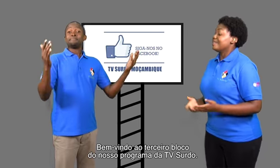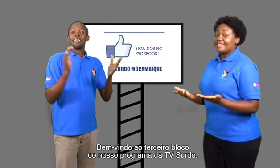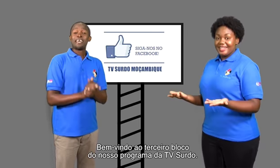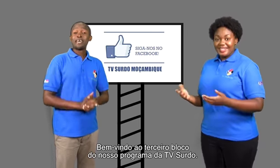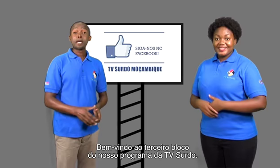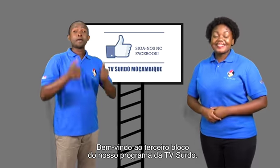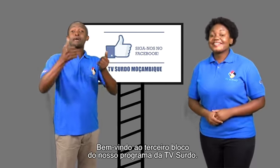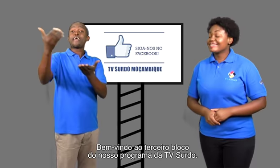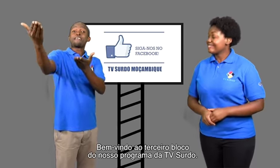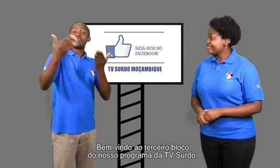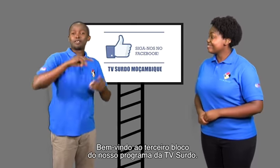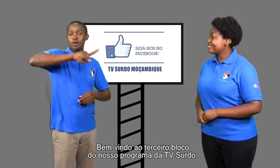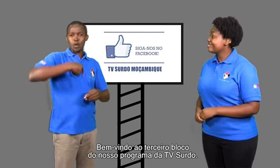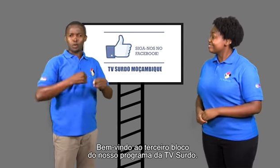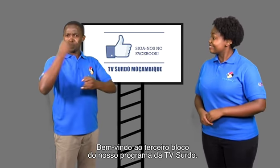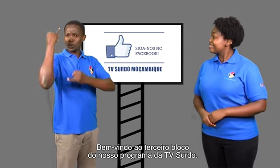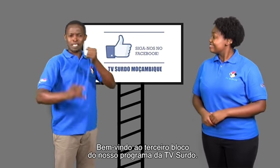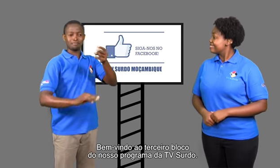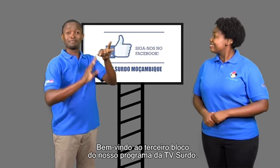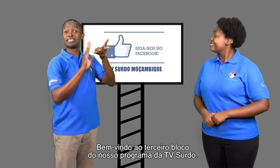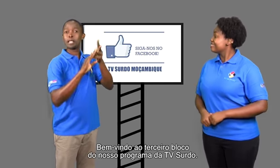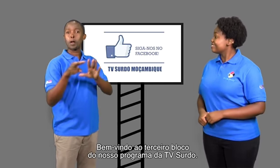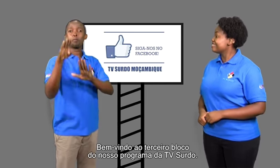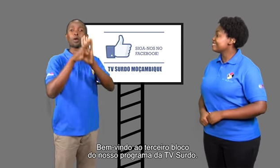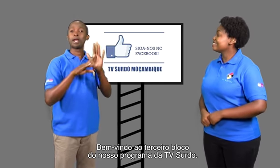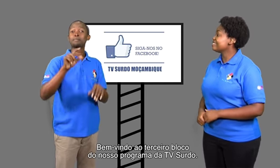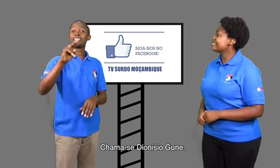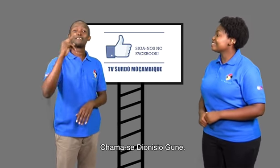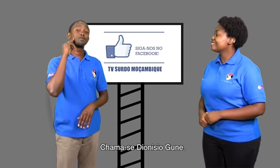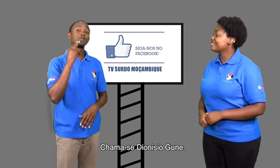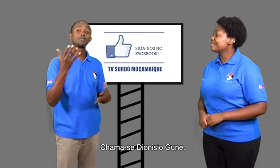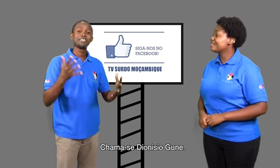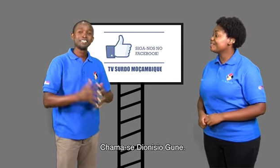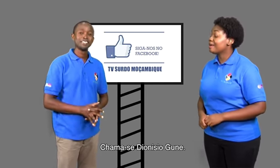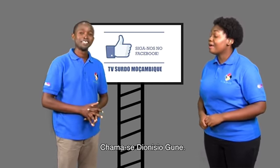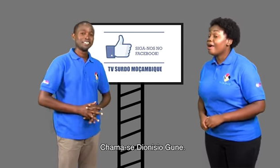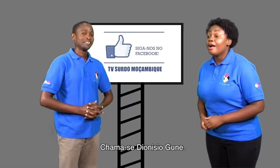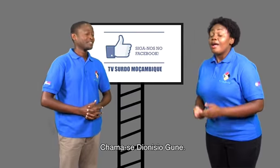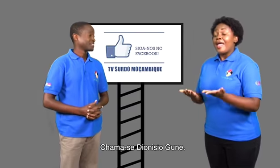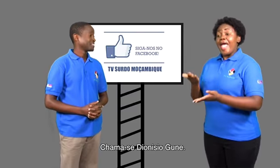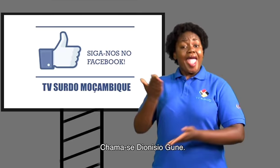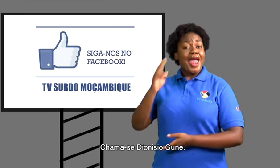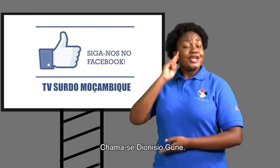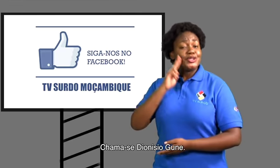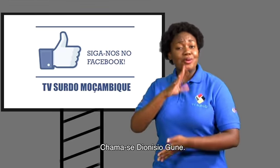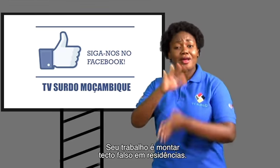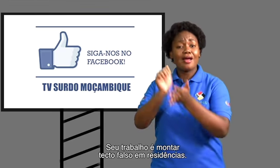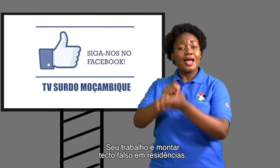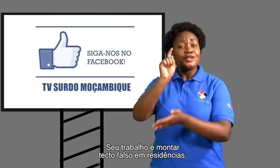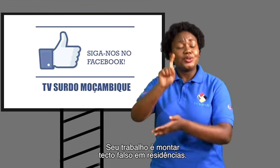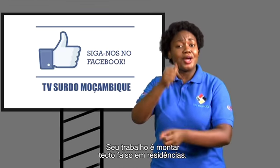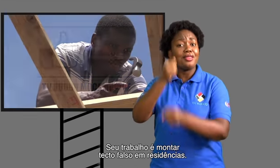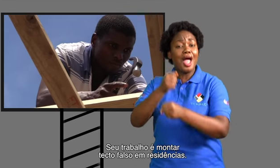Bem-vindo ao terceiro bloco do programa da TVSUR. Ele chama-se Dionísio Guni.